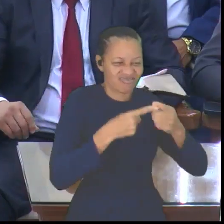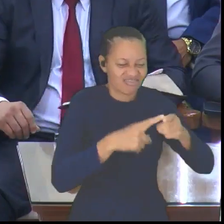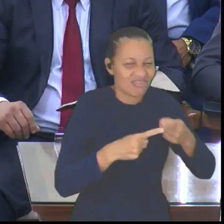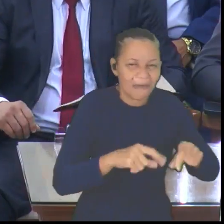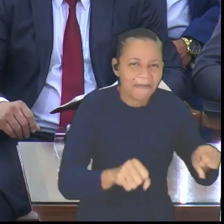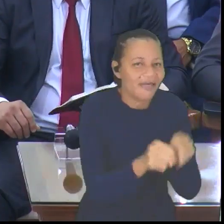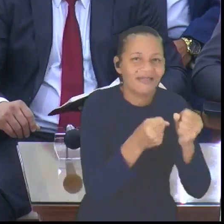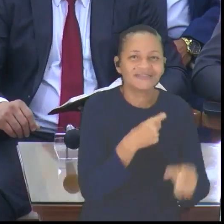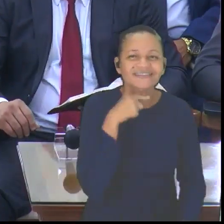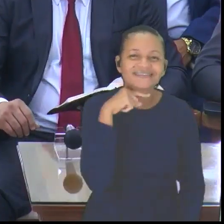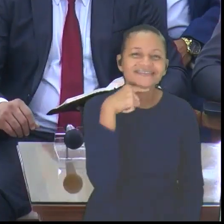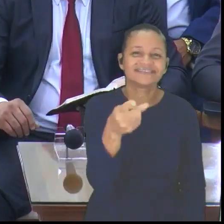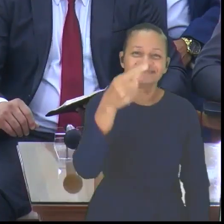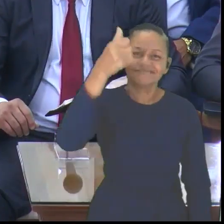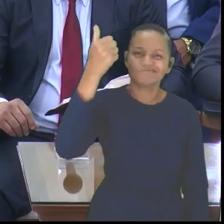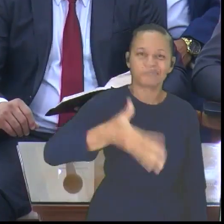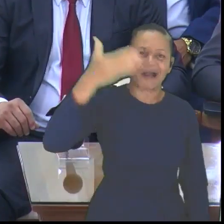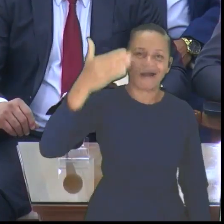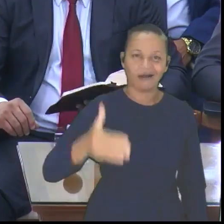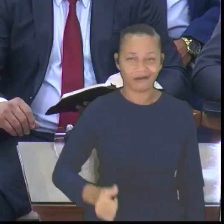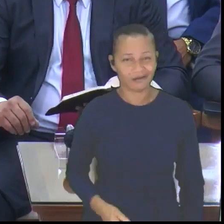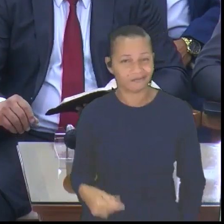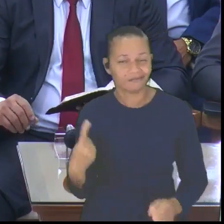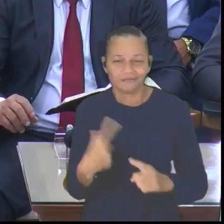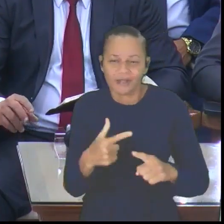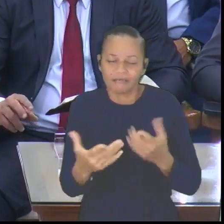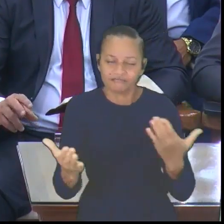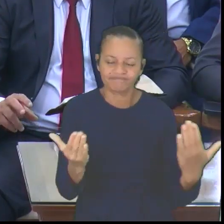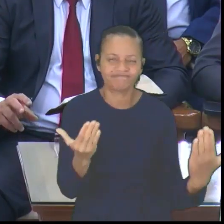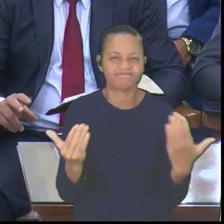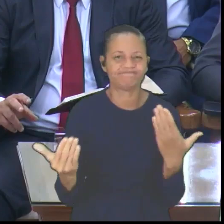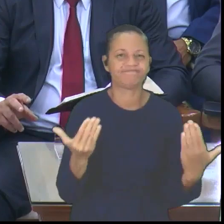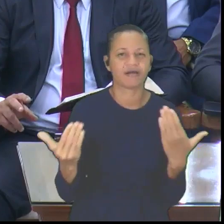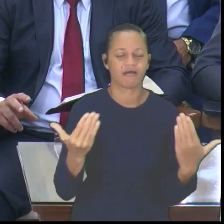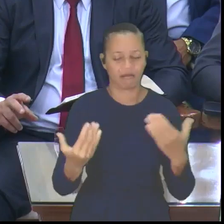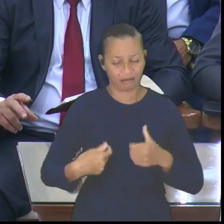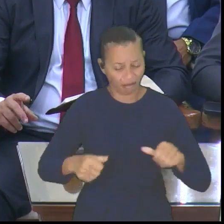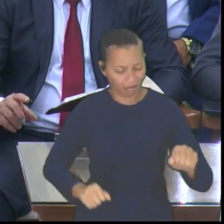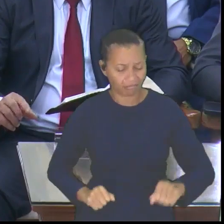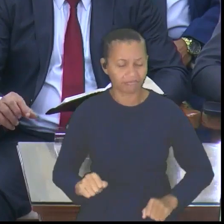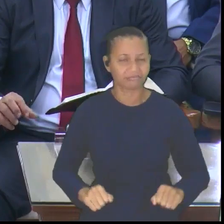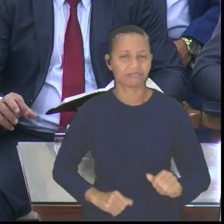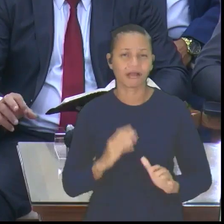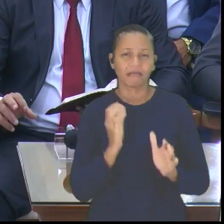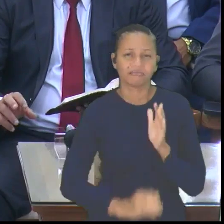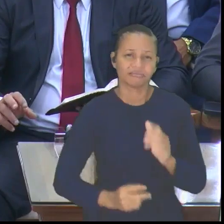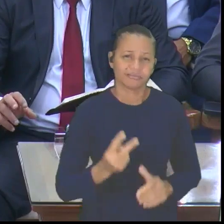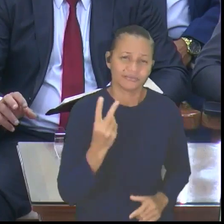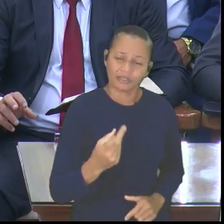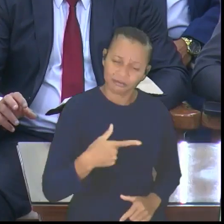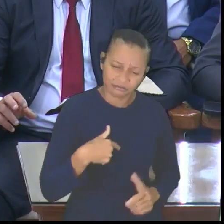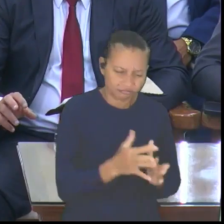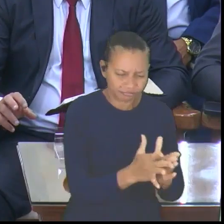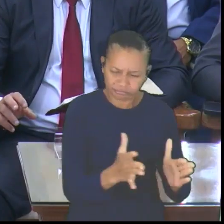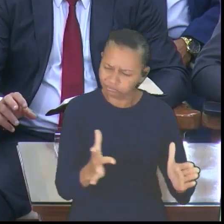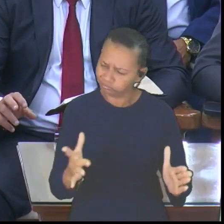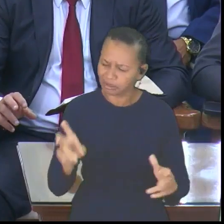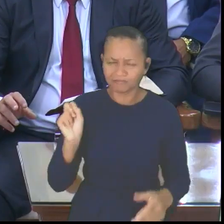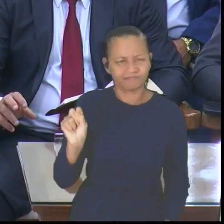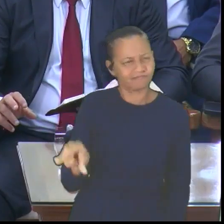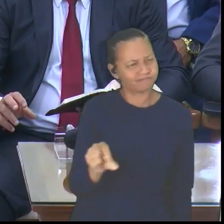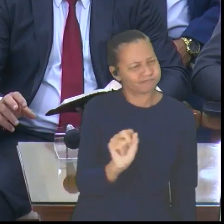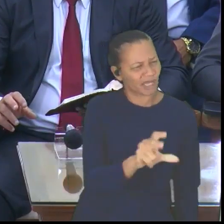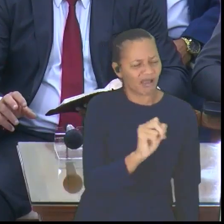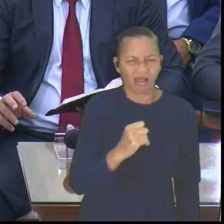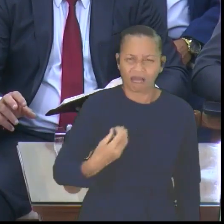Senhor. E parece-me que, fazendo um paralelo com este Atos 2, nós estamos vivendo dias